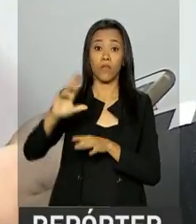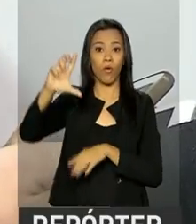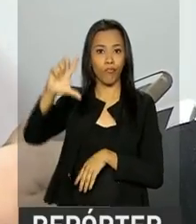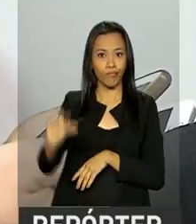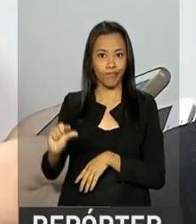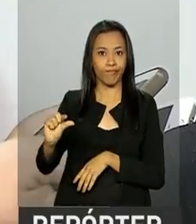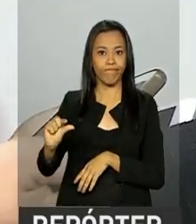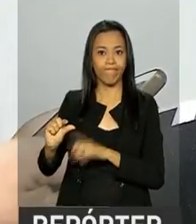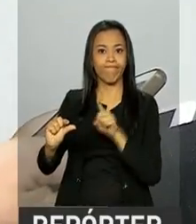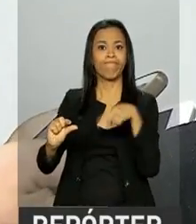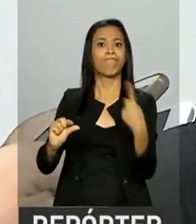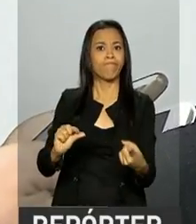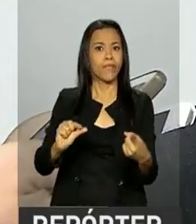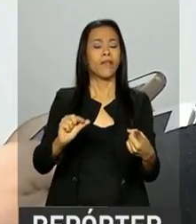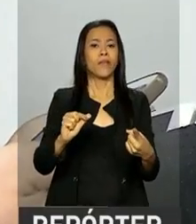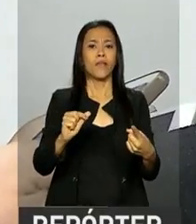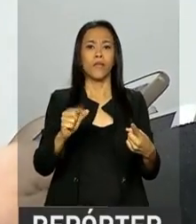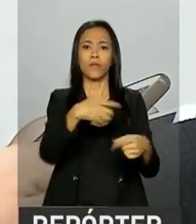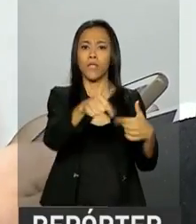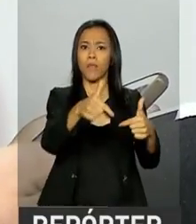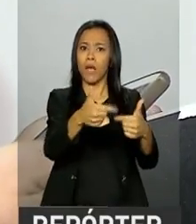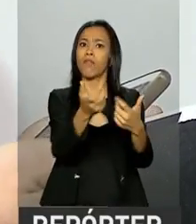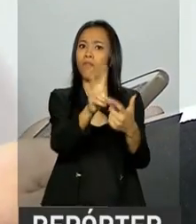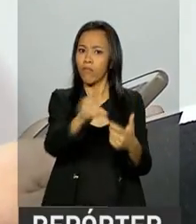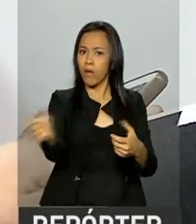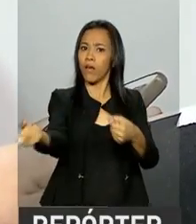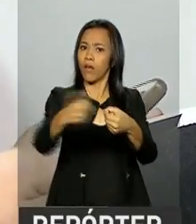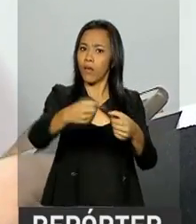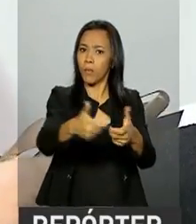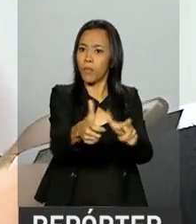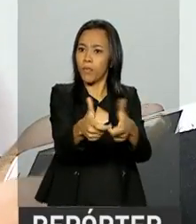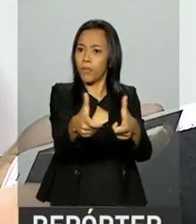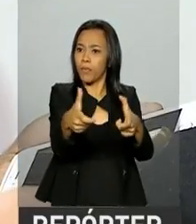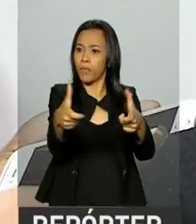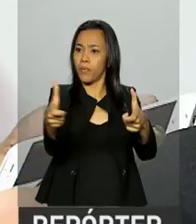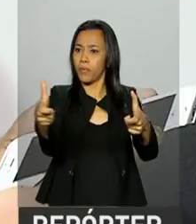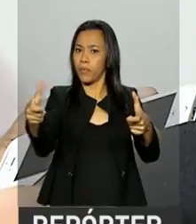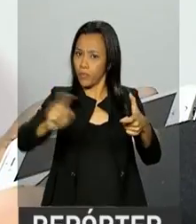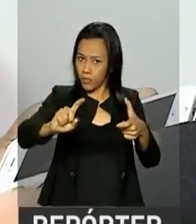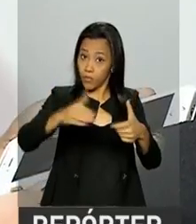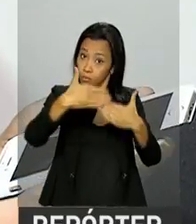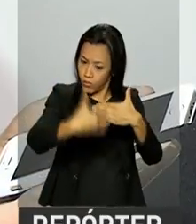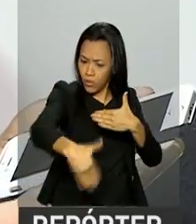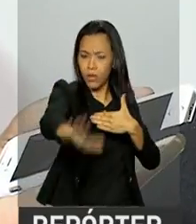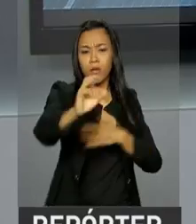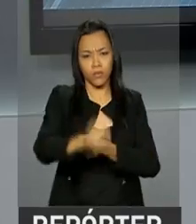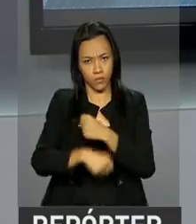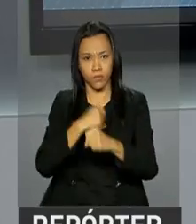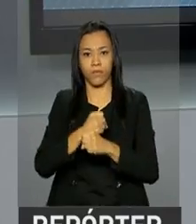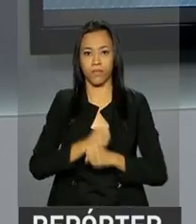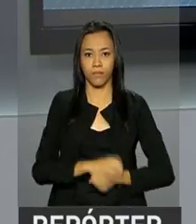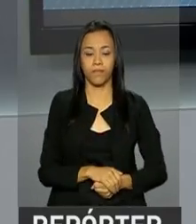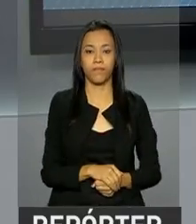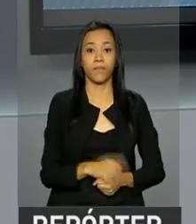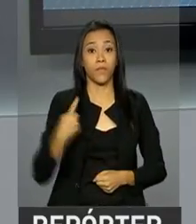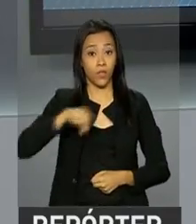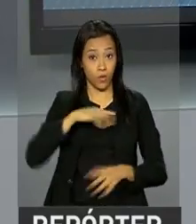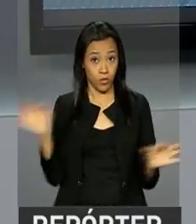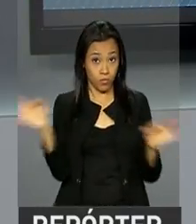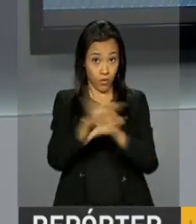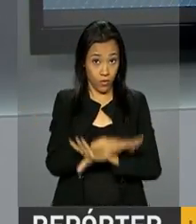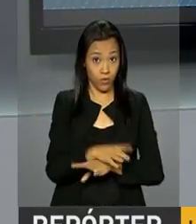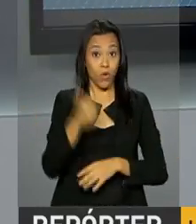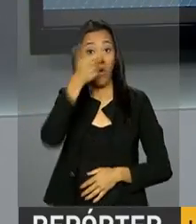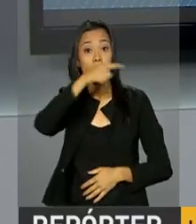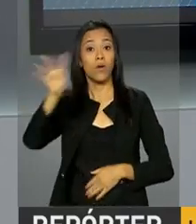e o emprego vai voltar a crescer mais tarde durante o correr do ano nós ficamos por